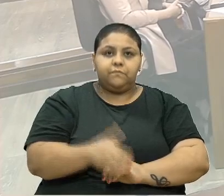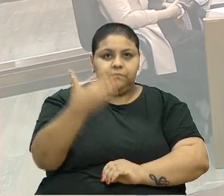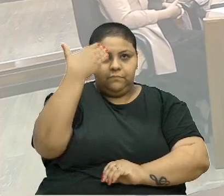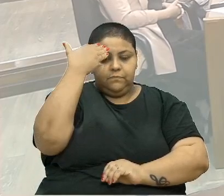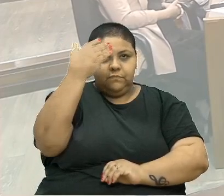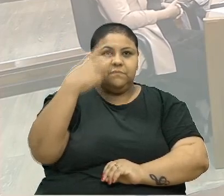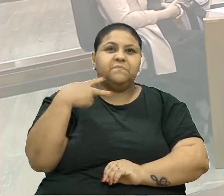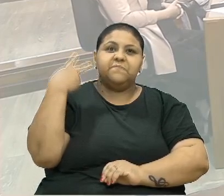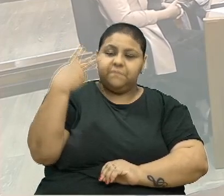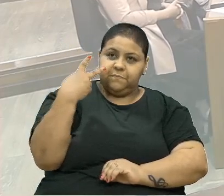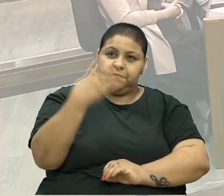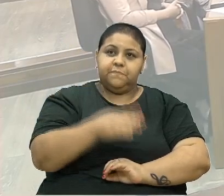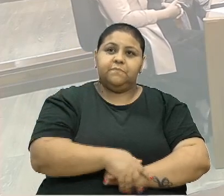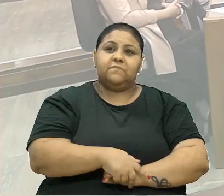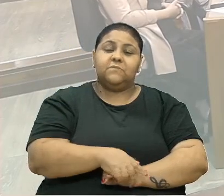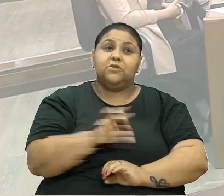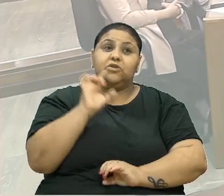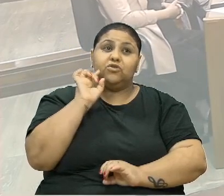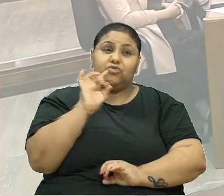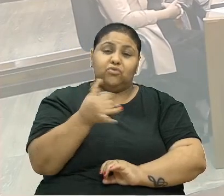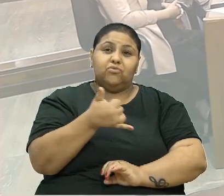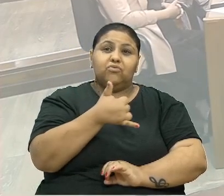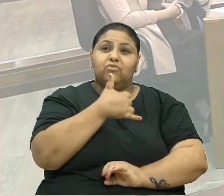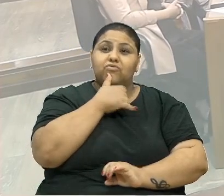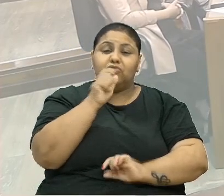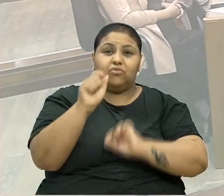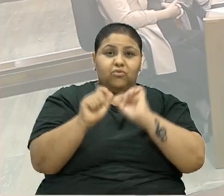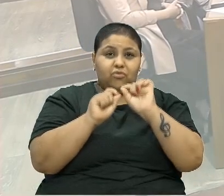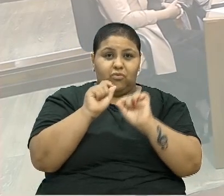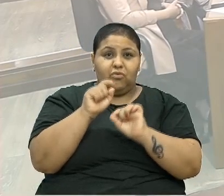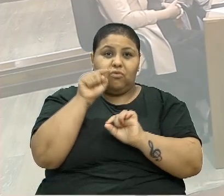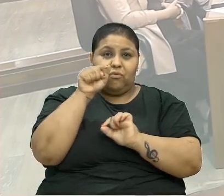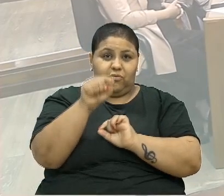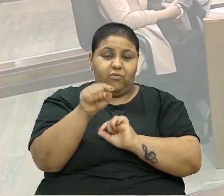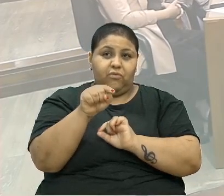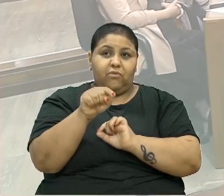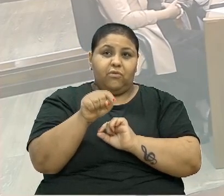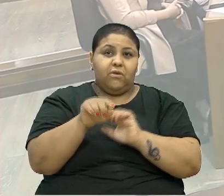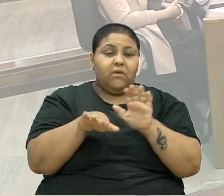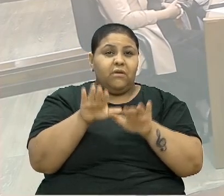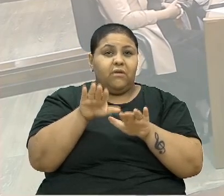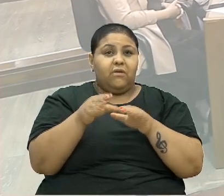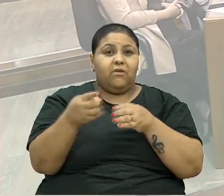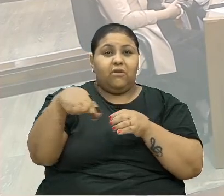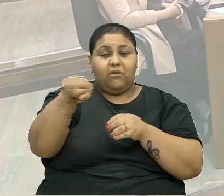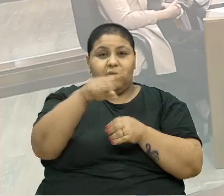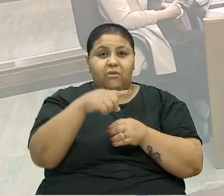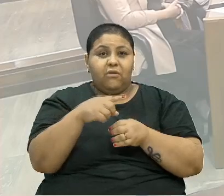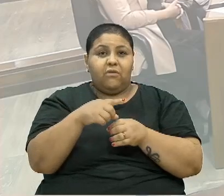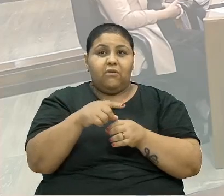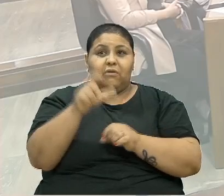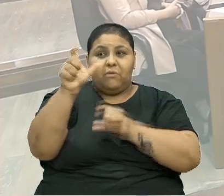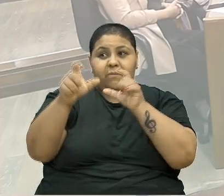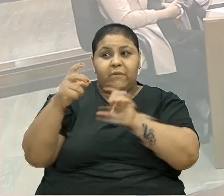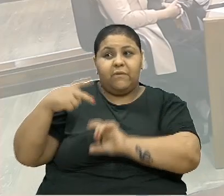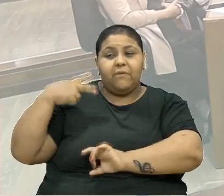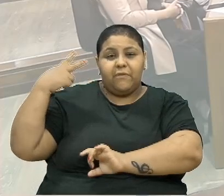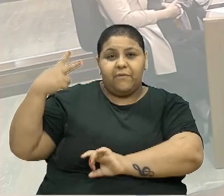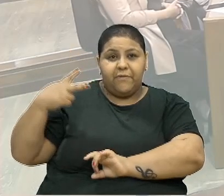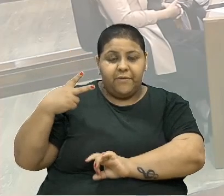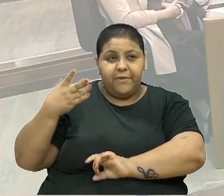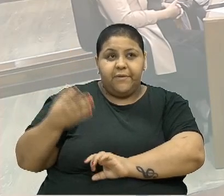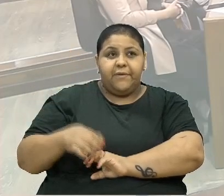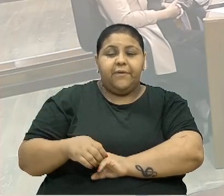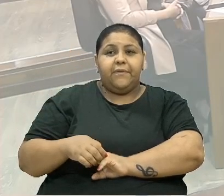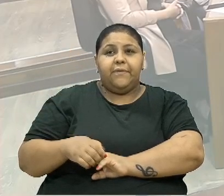Obrigado, vereador. Apenas para lamentar o fato que aconteceu com o senhor aí, que às vezes, como nós somos figuras públicas,